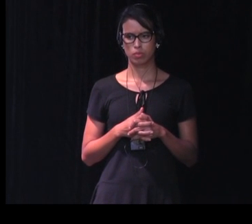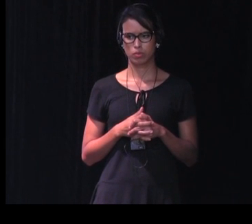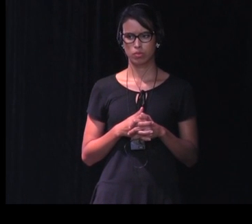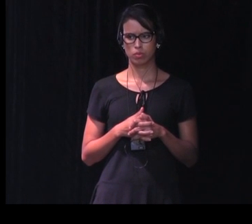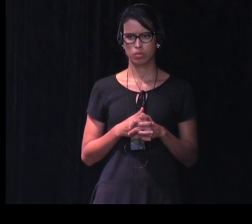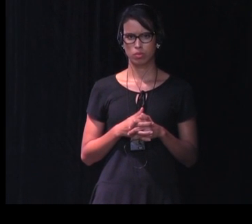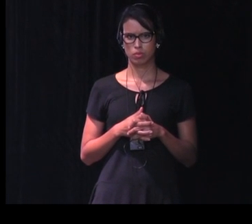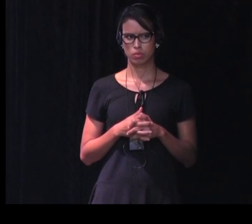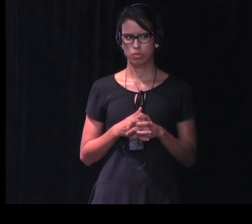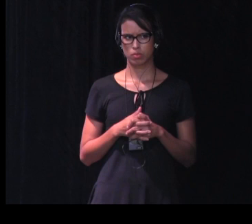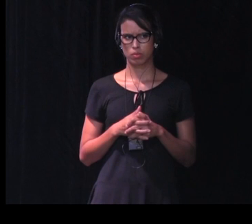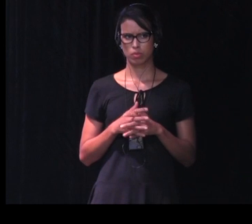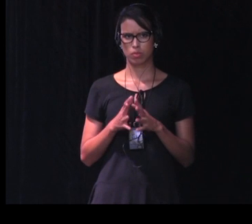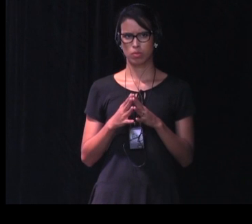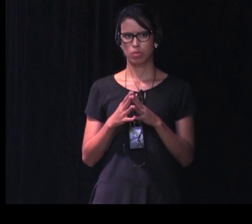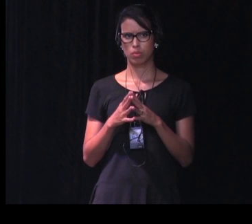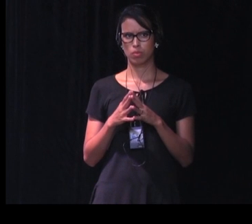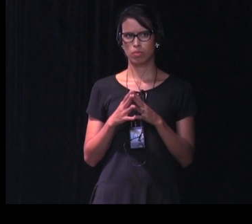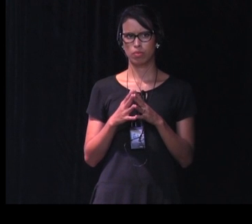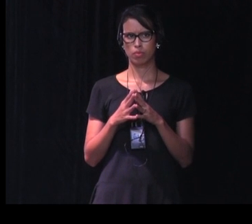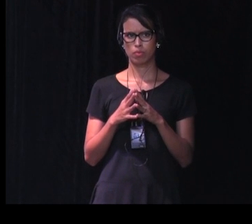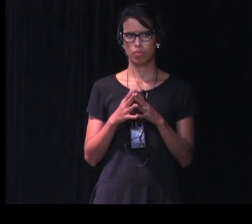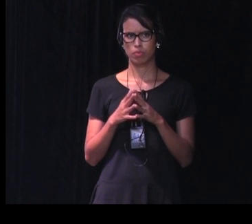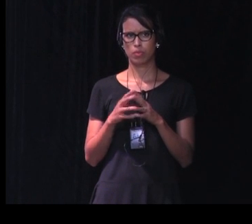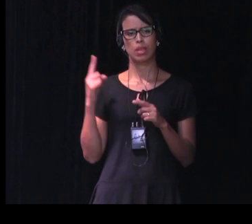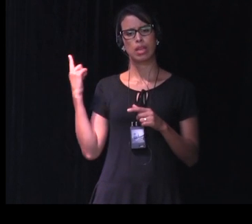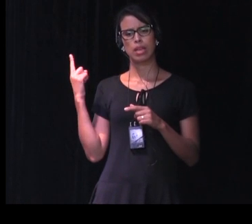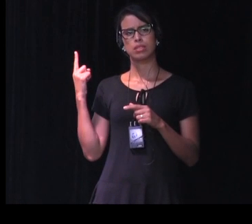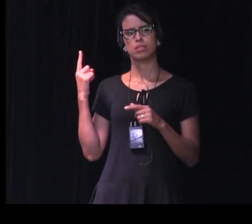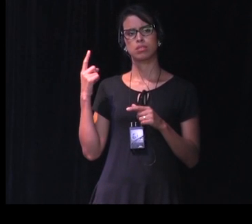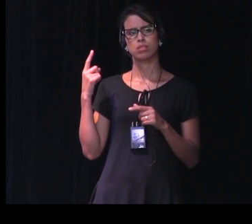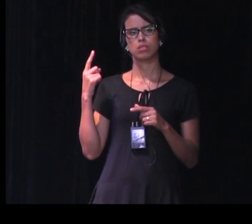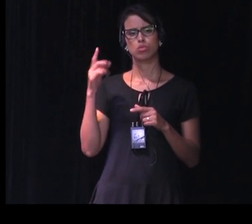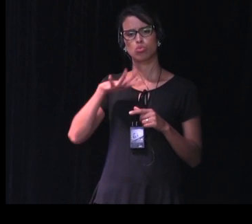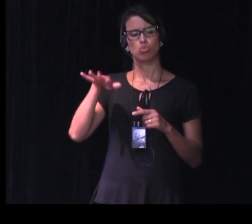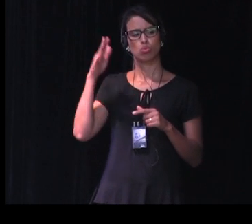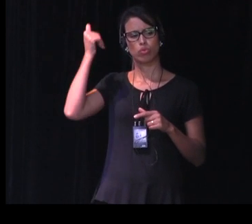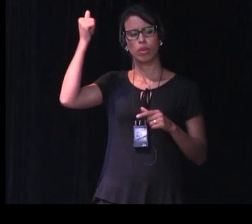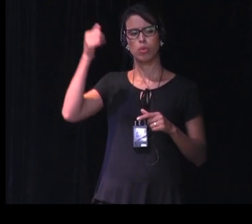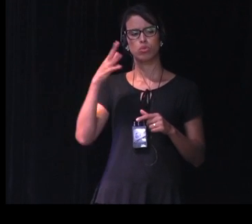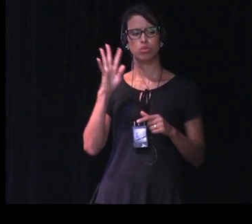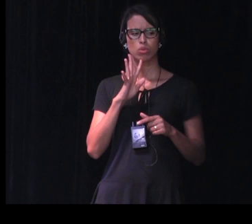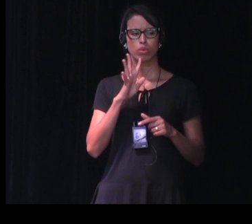com o Oitica, Ligia Park, com o Oitica, acho que eles chamavam de espaços